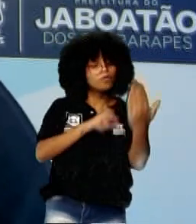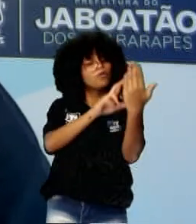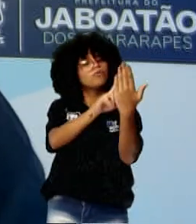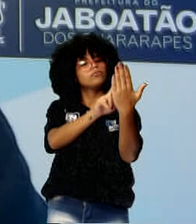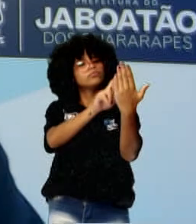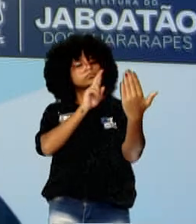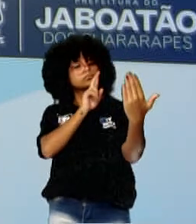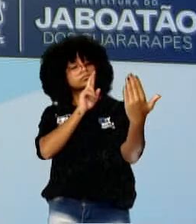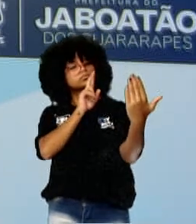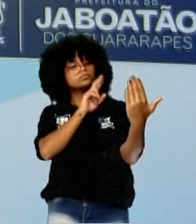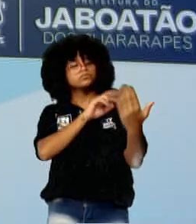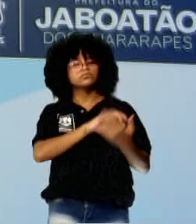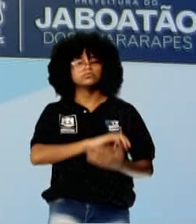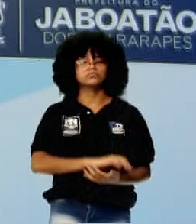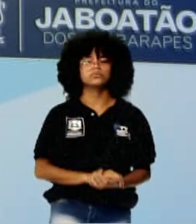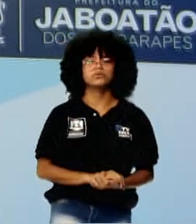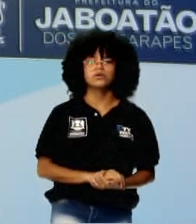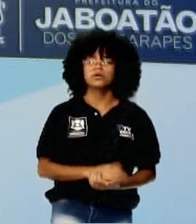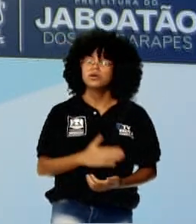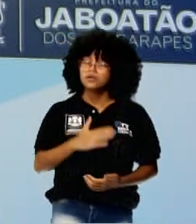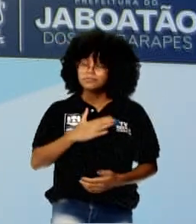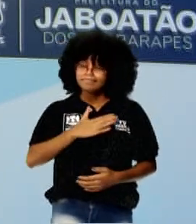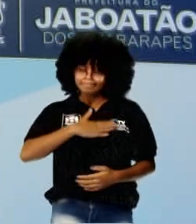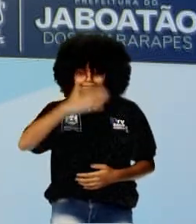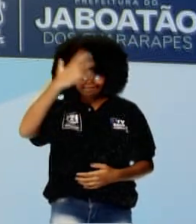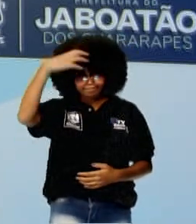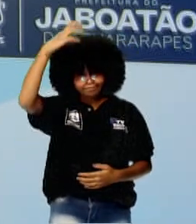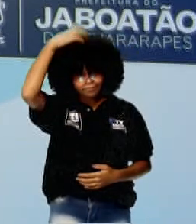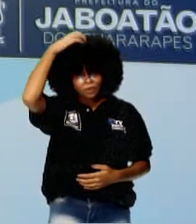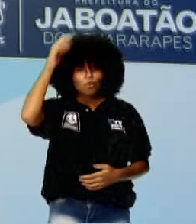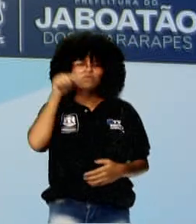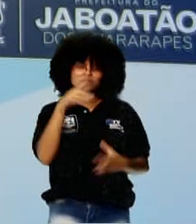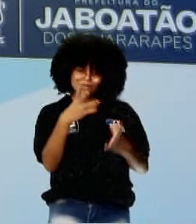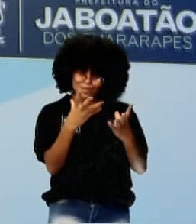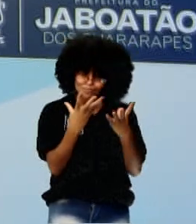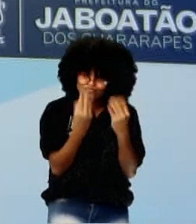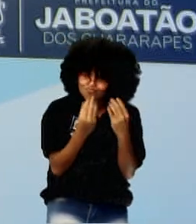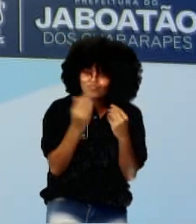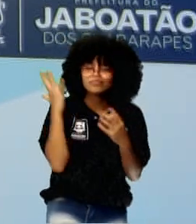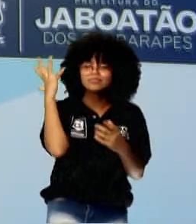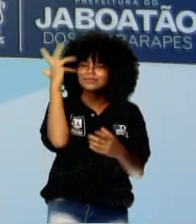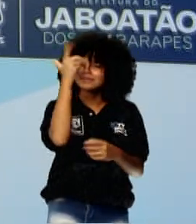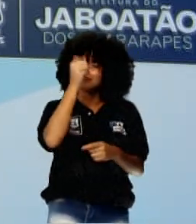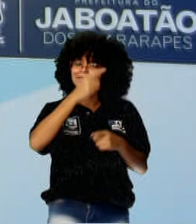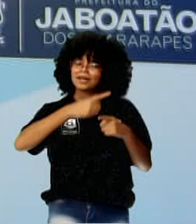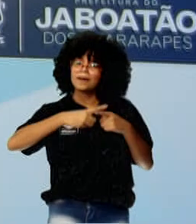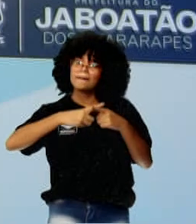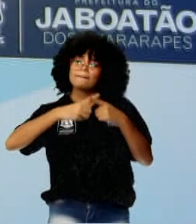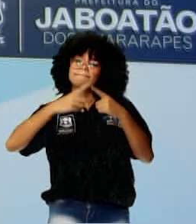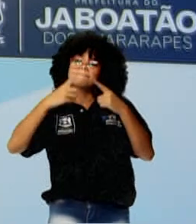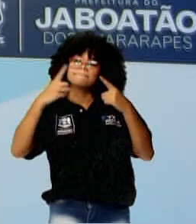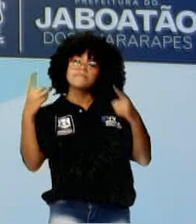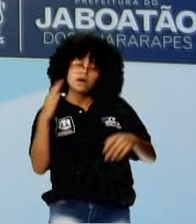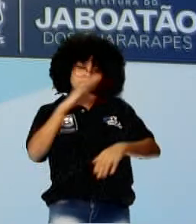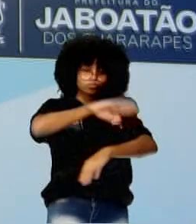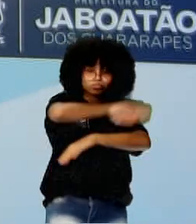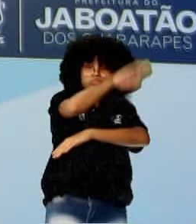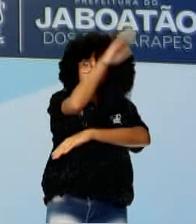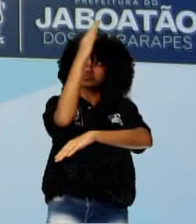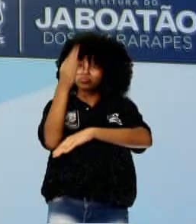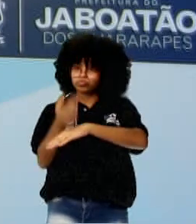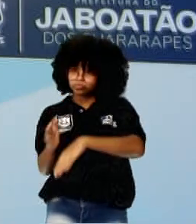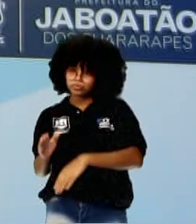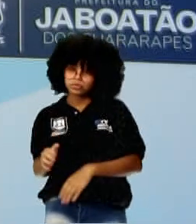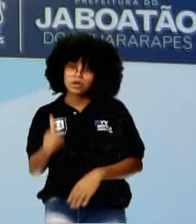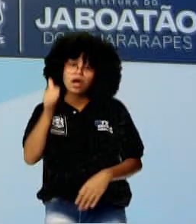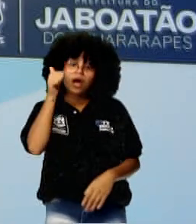espelho respondeu: minha rainha, tu és muito bela, mas para além das montanhas, Branca